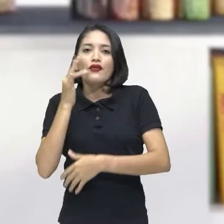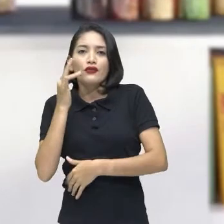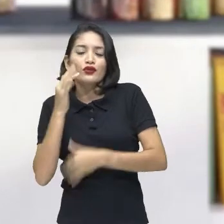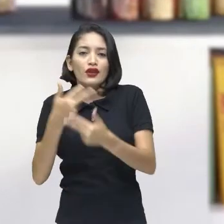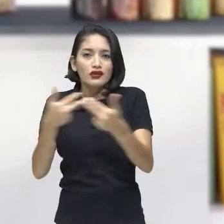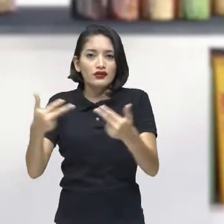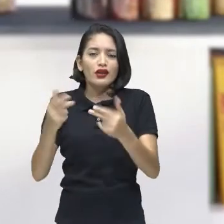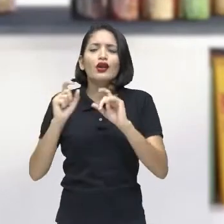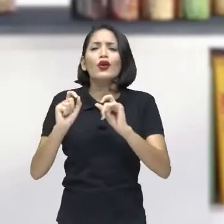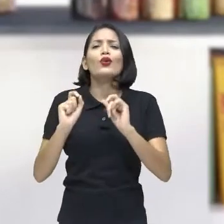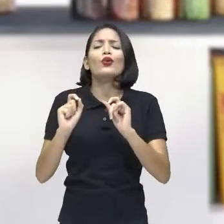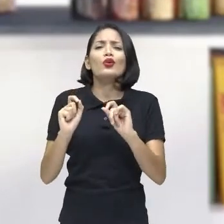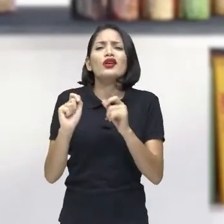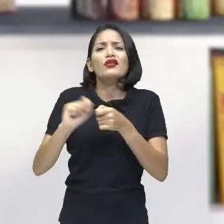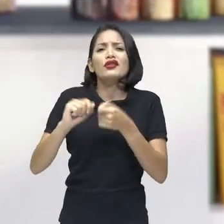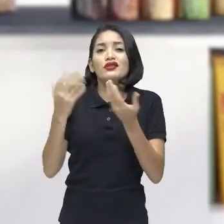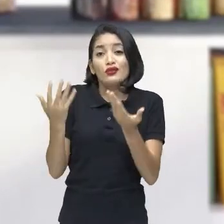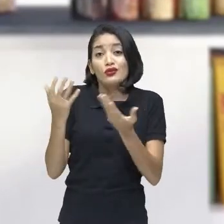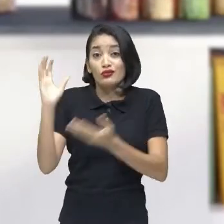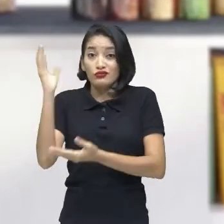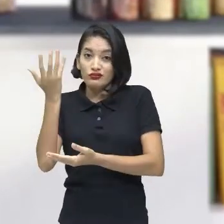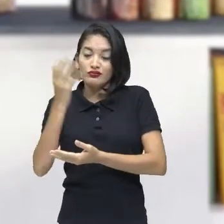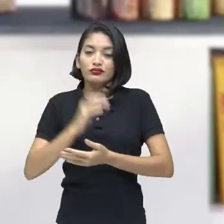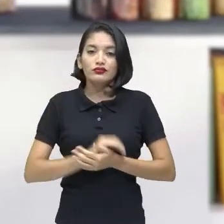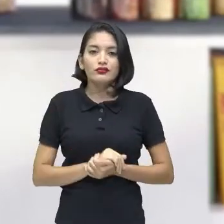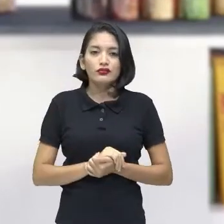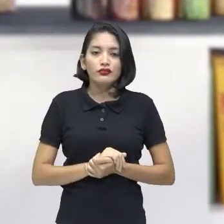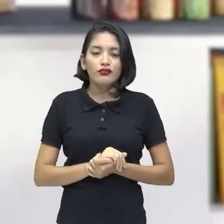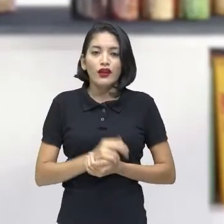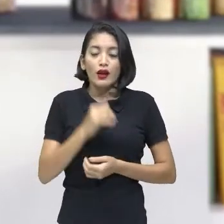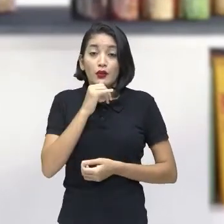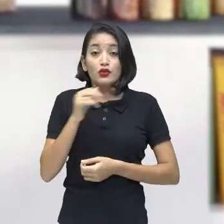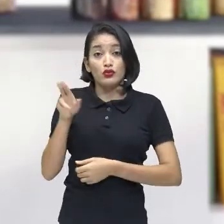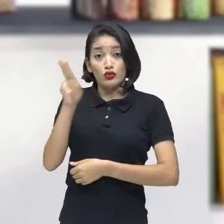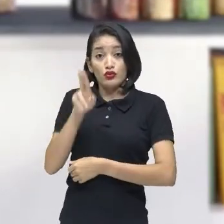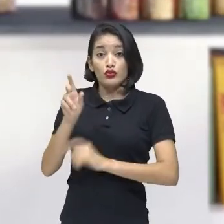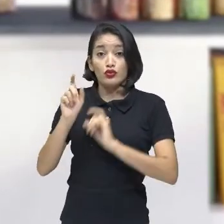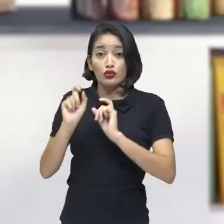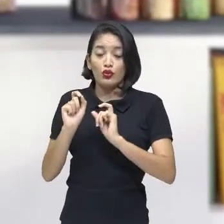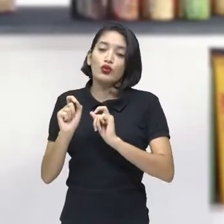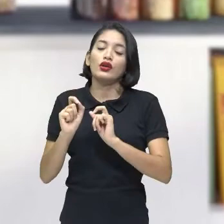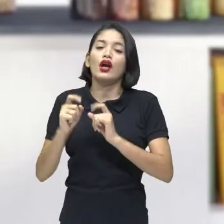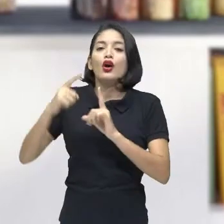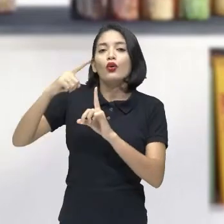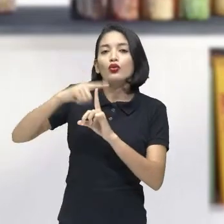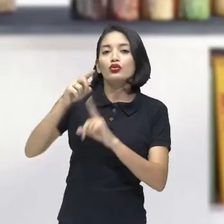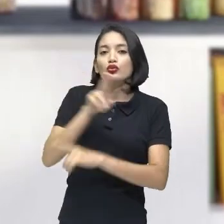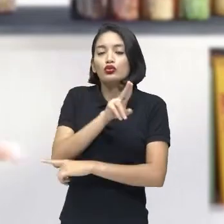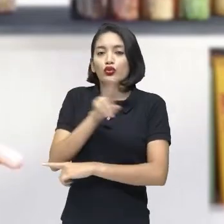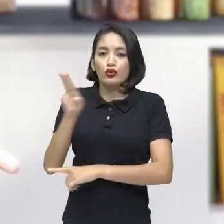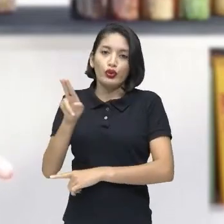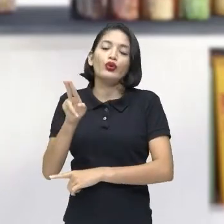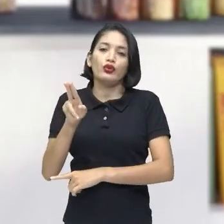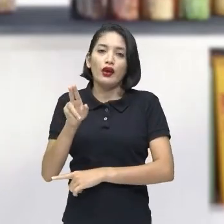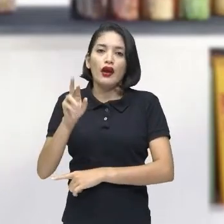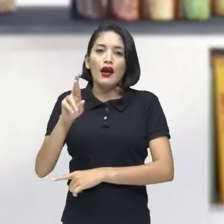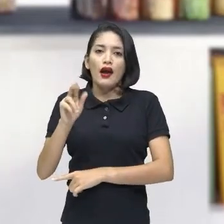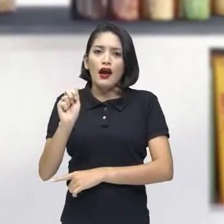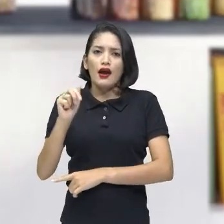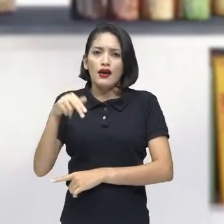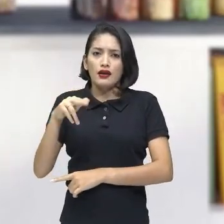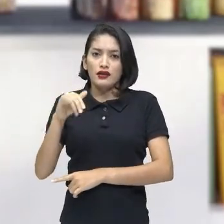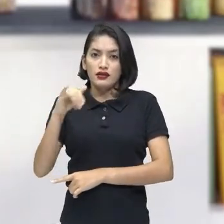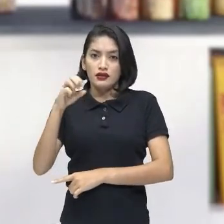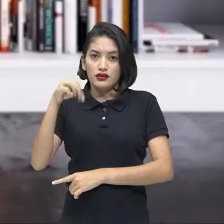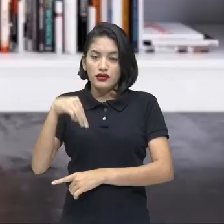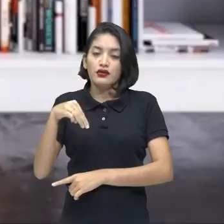que a gente faz nessas ocasiões? Utilizamos nesses casos uma manobra chamada manobra de Heimlich. Vamos